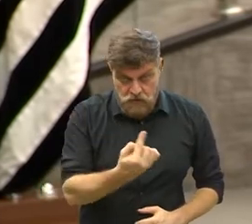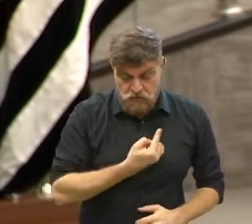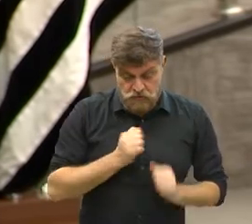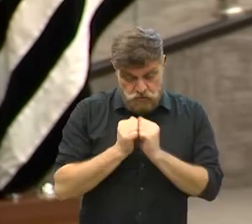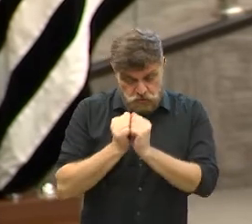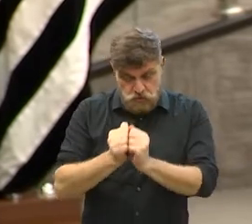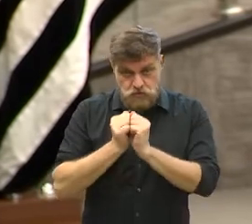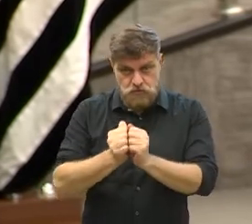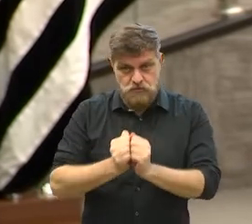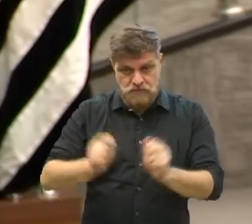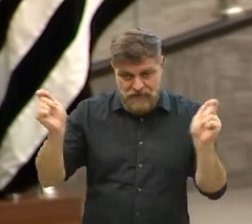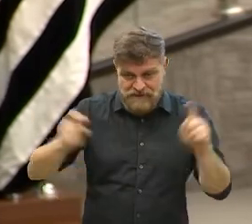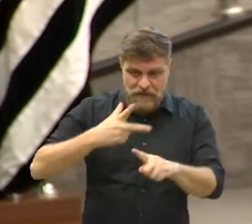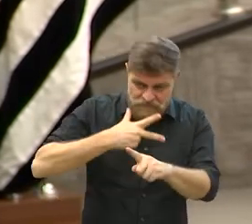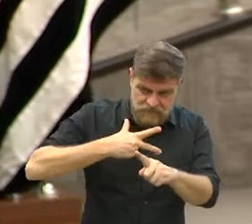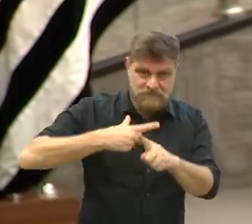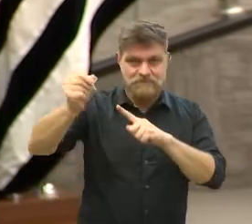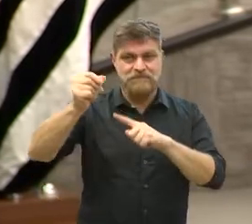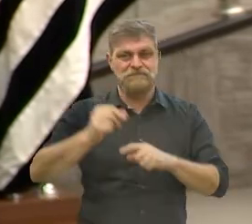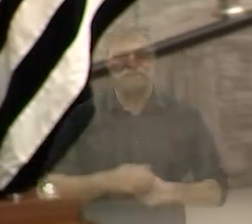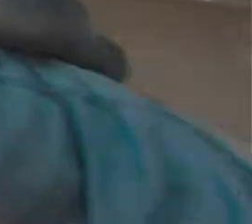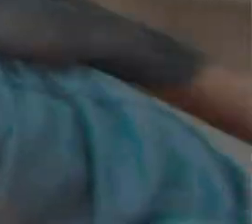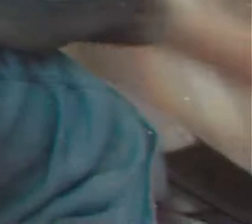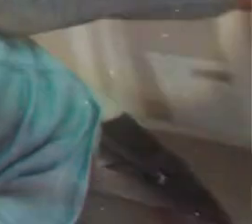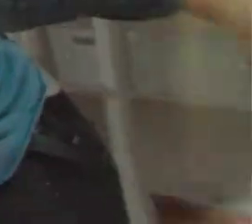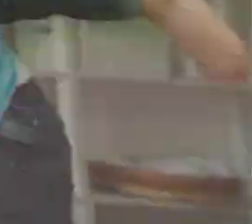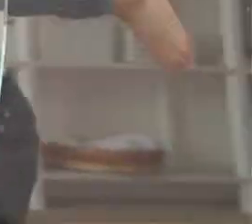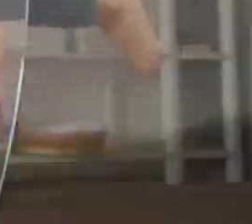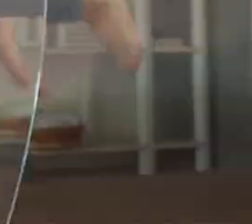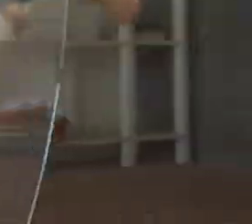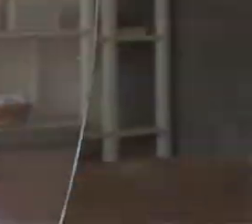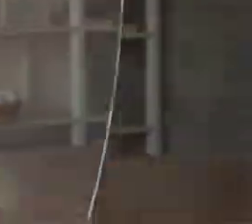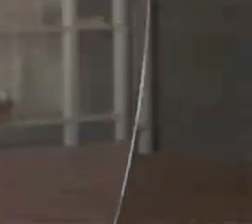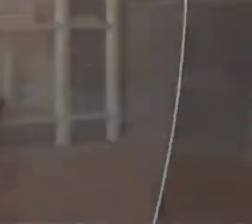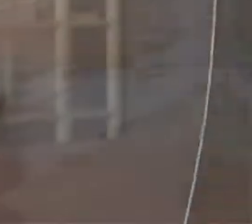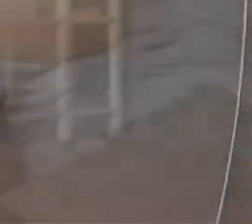se a gente tiver junto a gente consegue superar essa crise